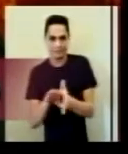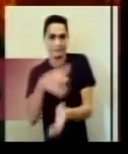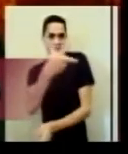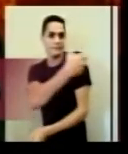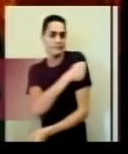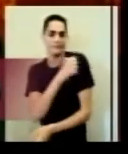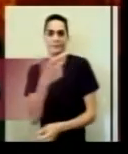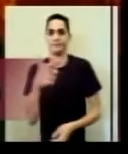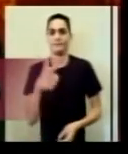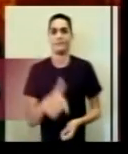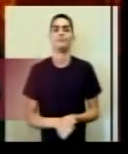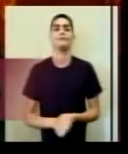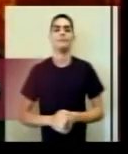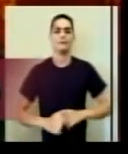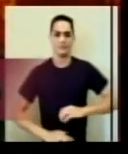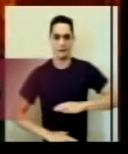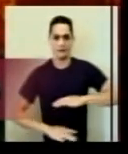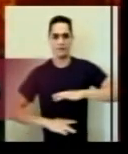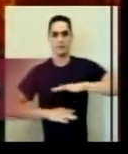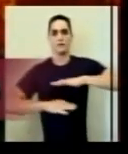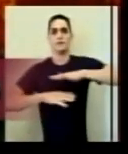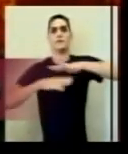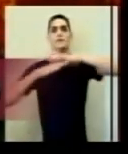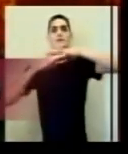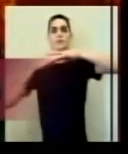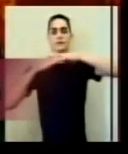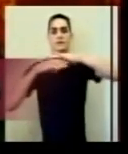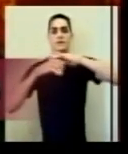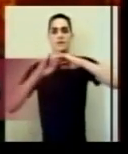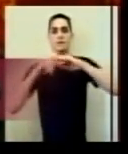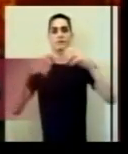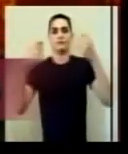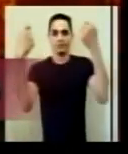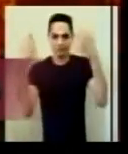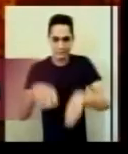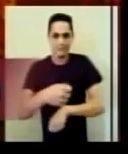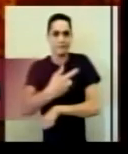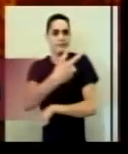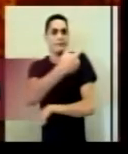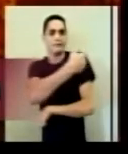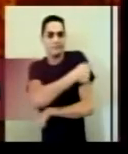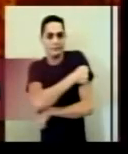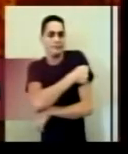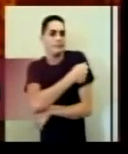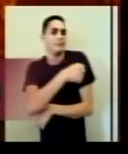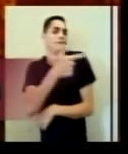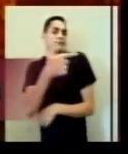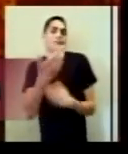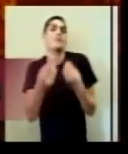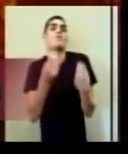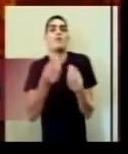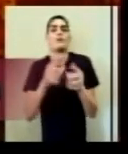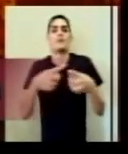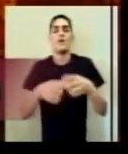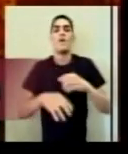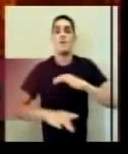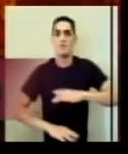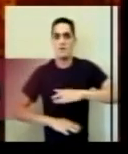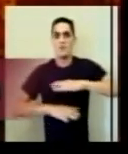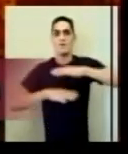que entender. Enquanto não chegar a vacina, a imunidade do indivíduo só